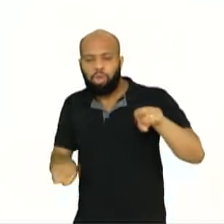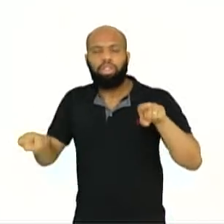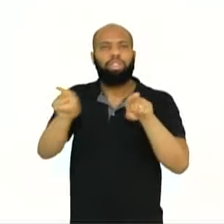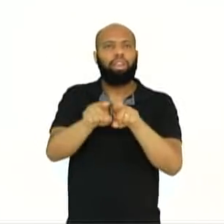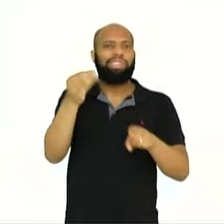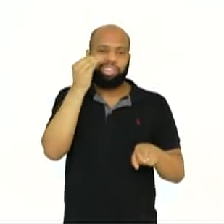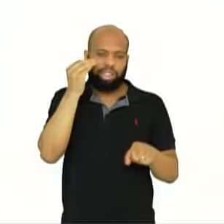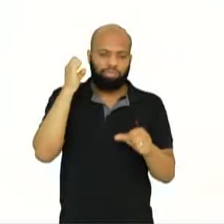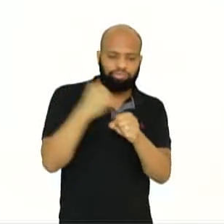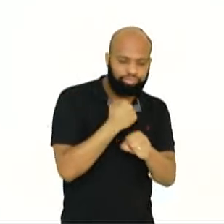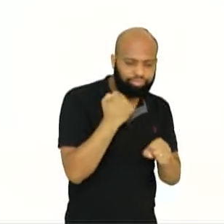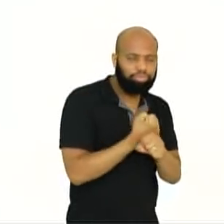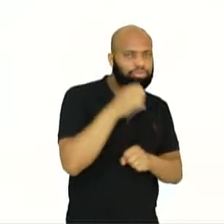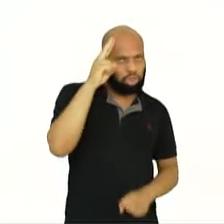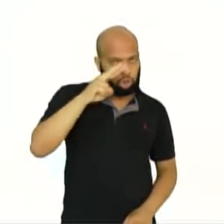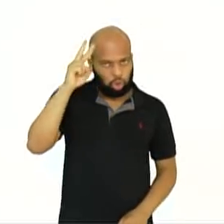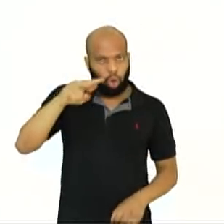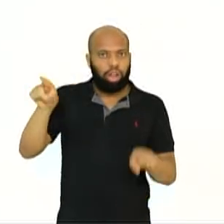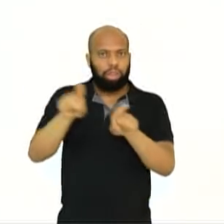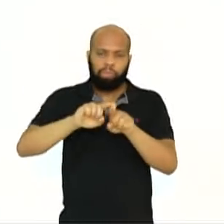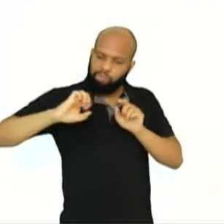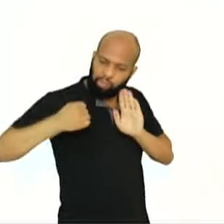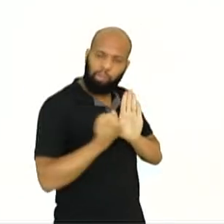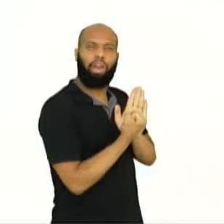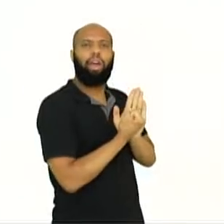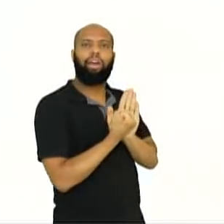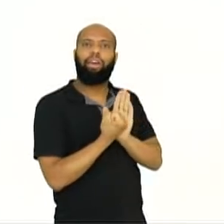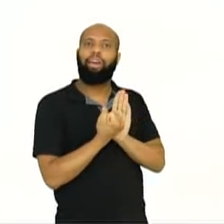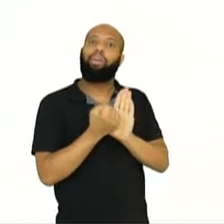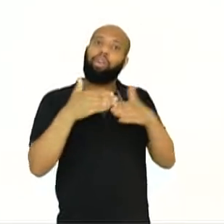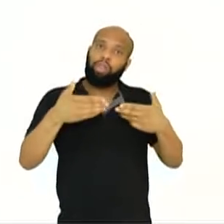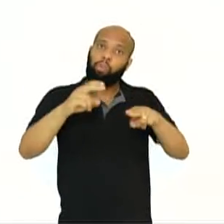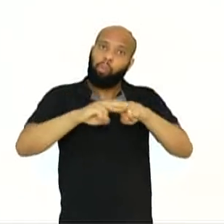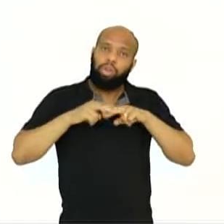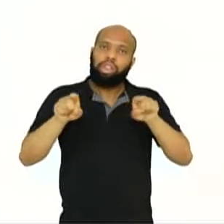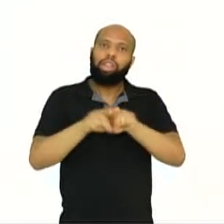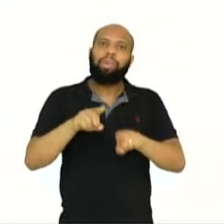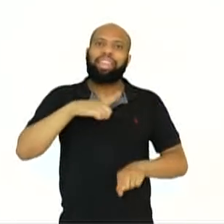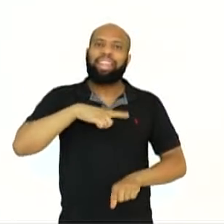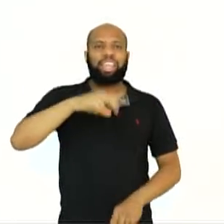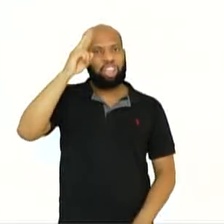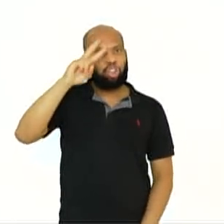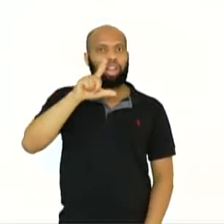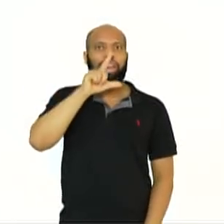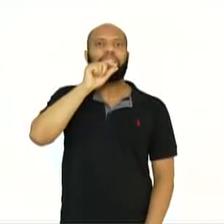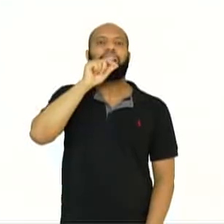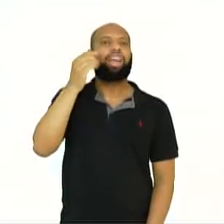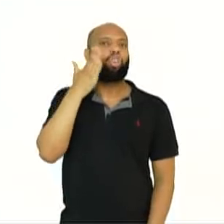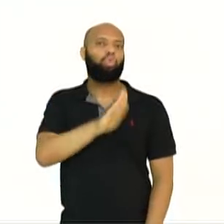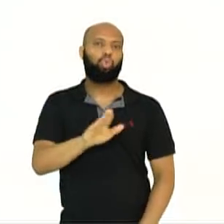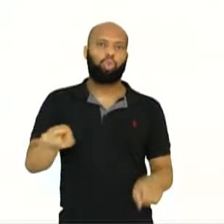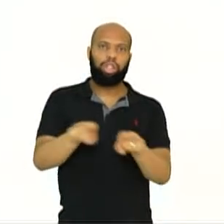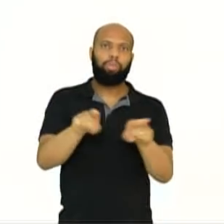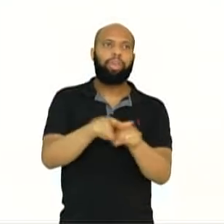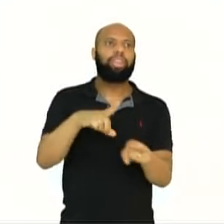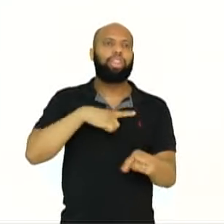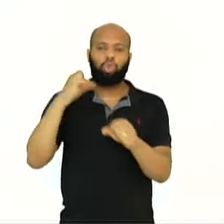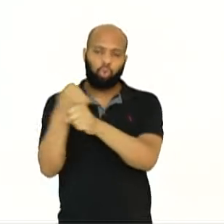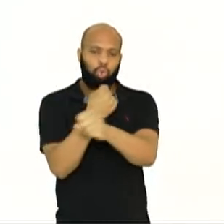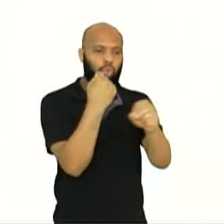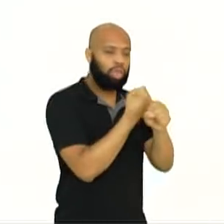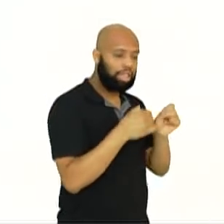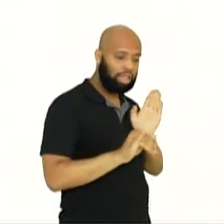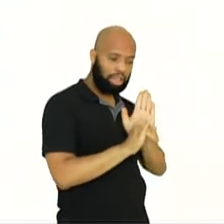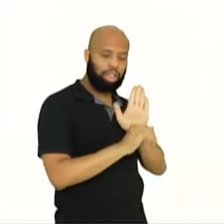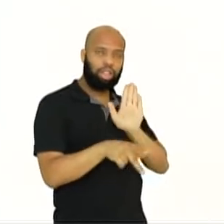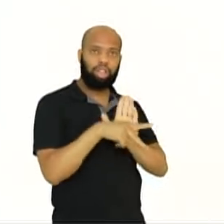construção histórica, com símbolos aí que vem inclusive a história da gralha, a história de buscar essa construção de